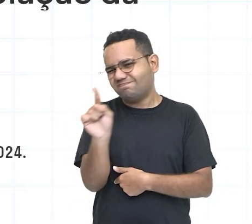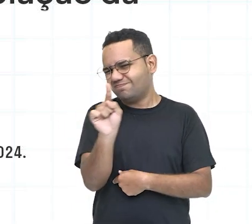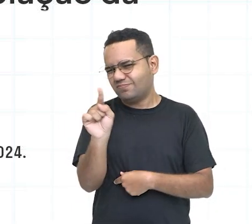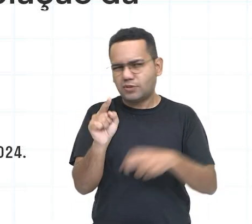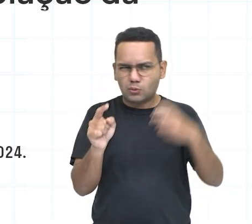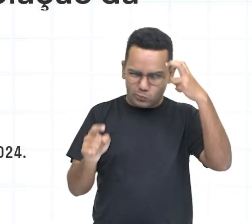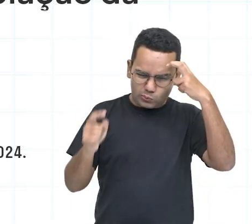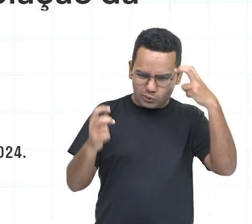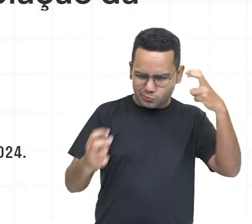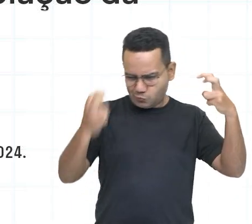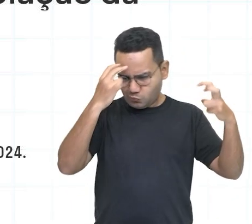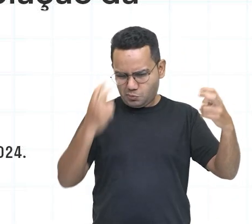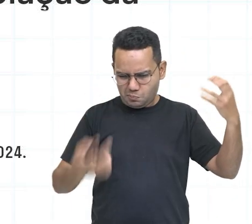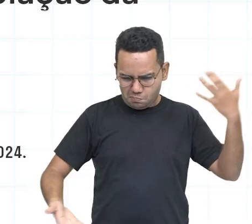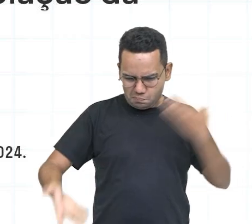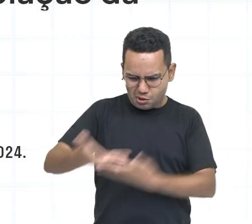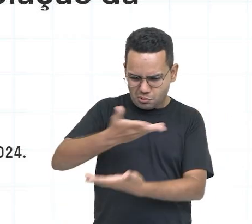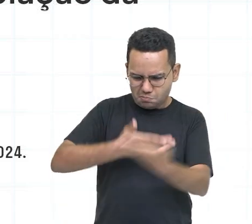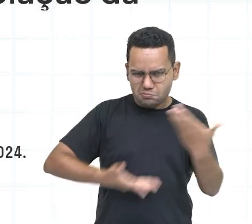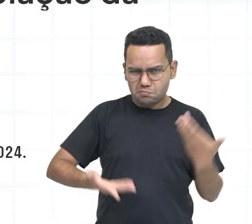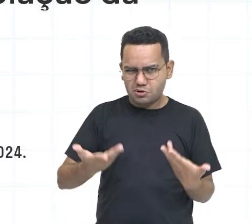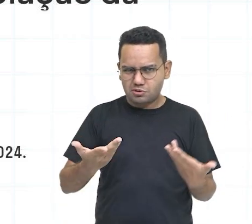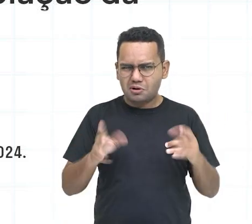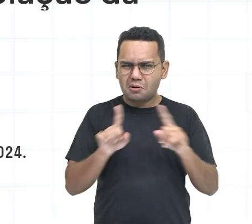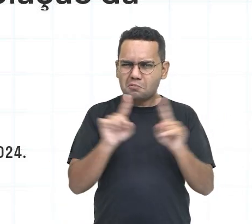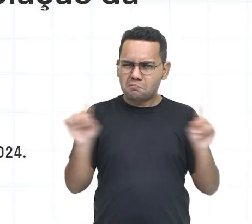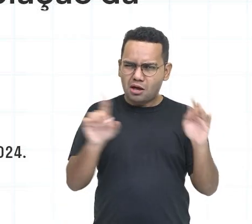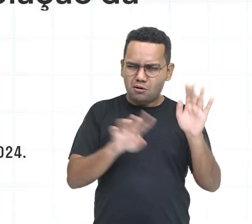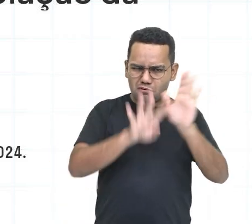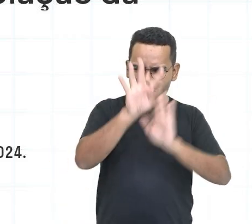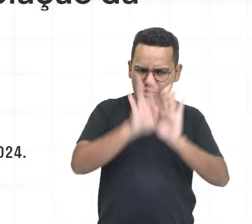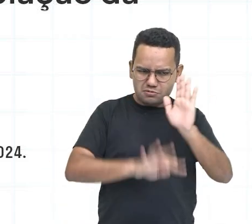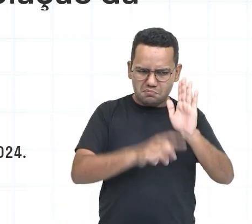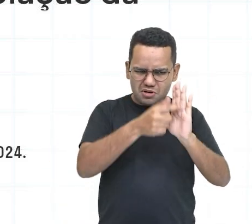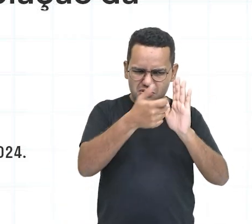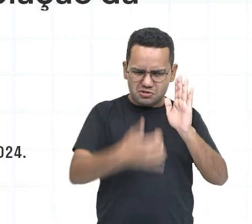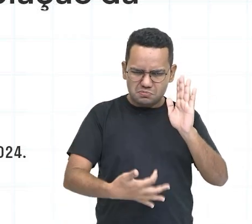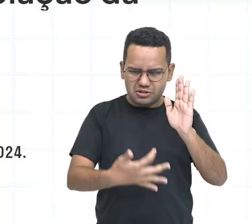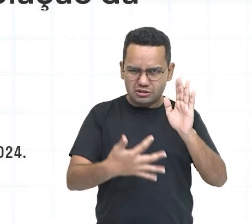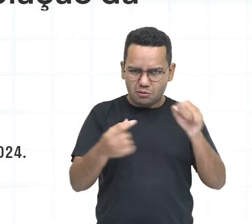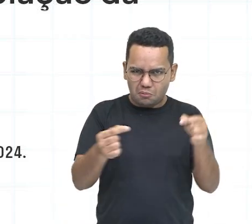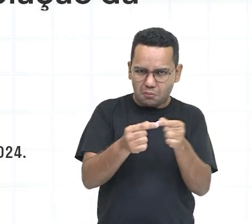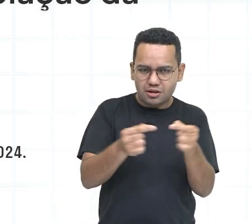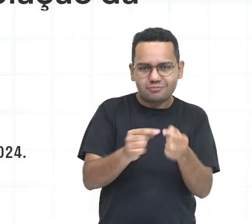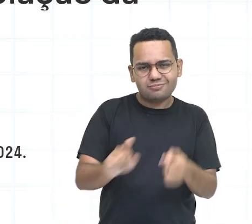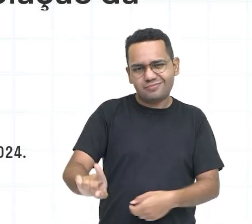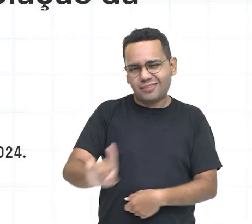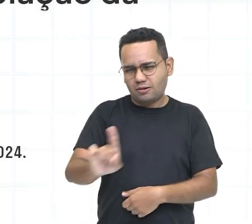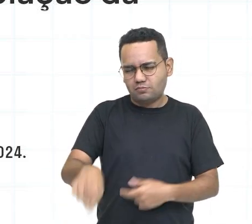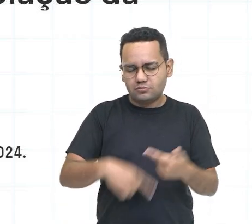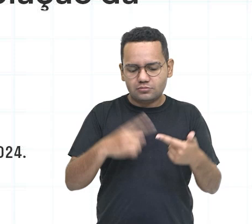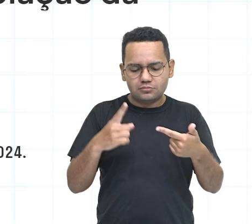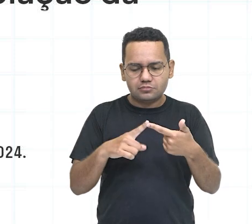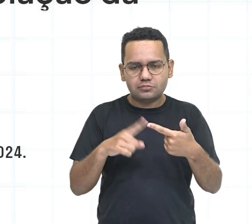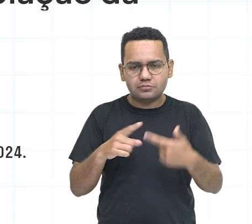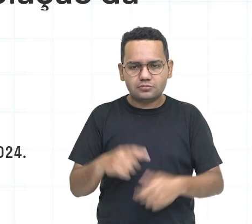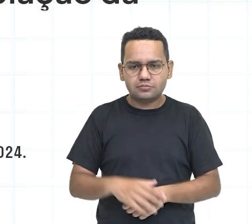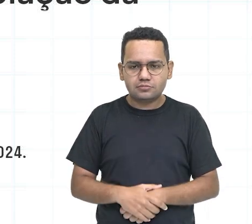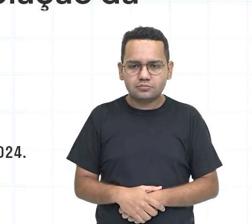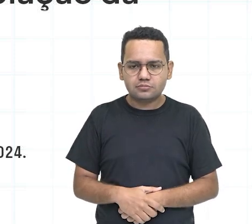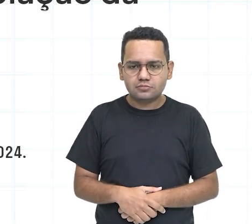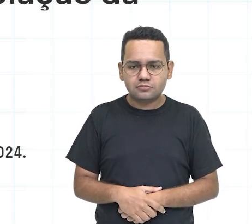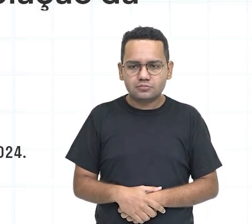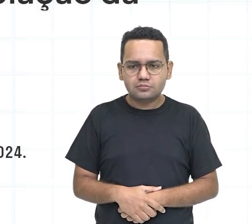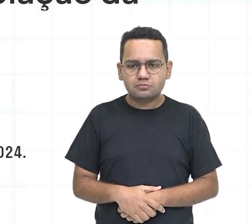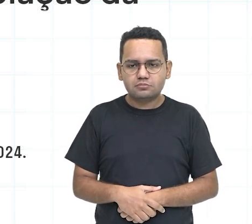não é? As palavras que tinham lá no texto não dão essa ideia especificamente. Letra B. Facilitar o